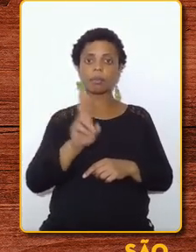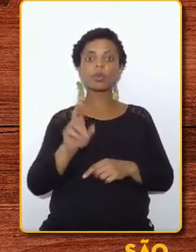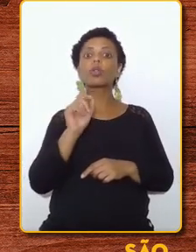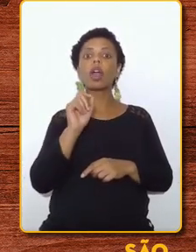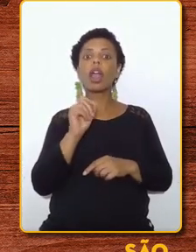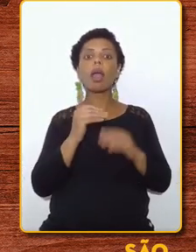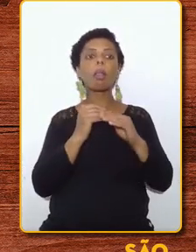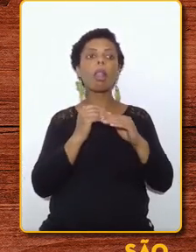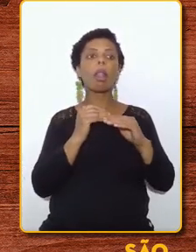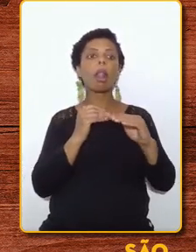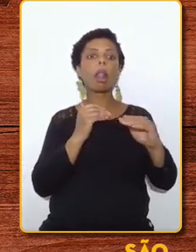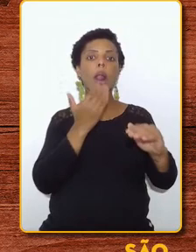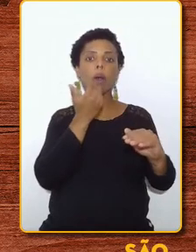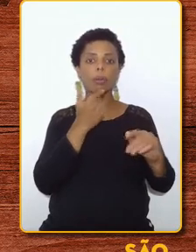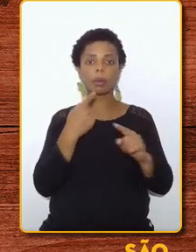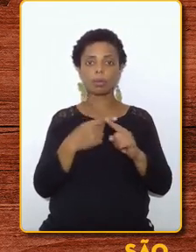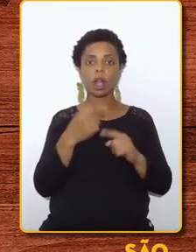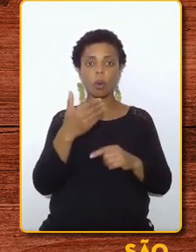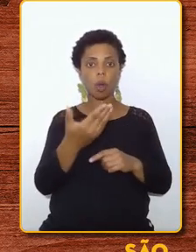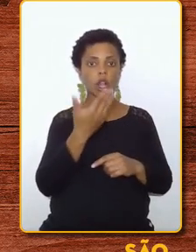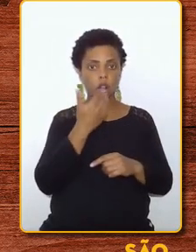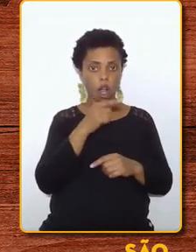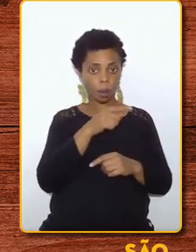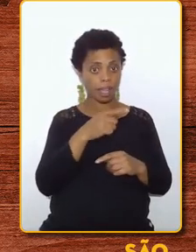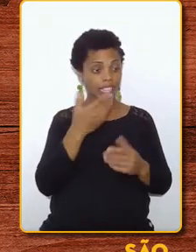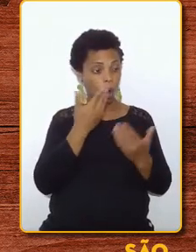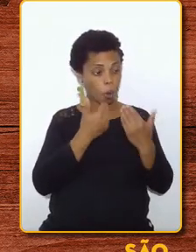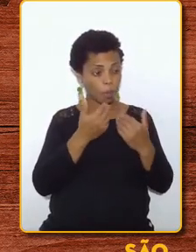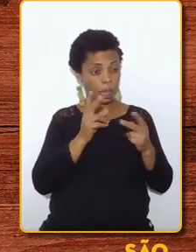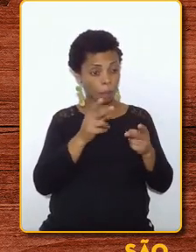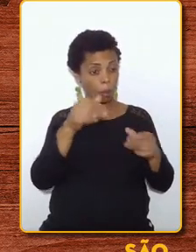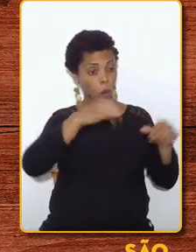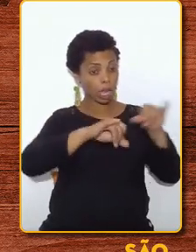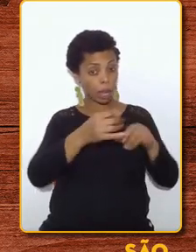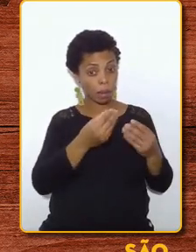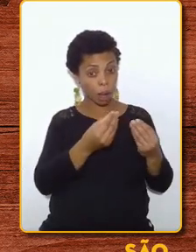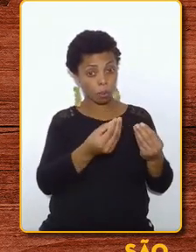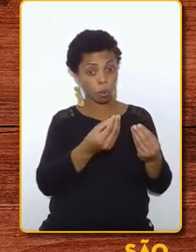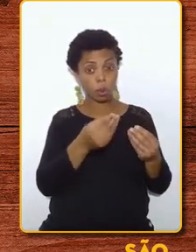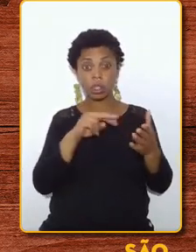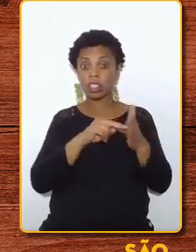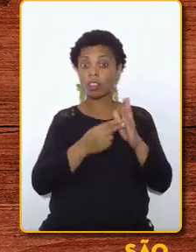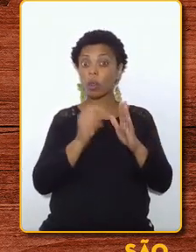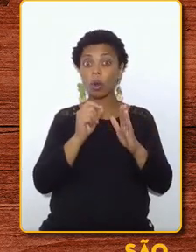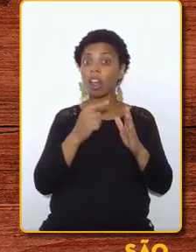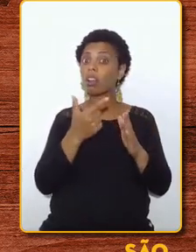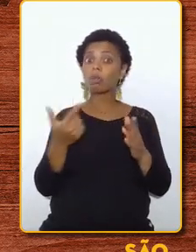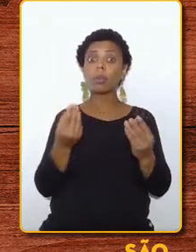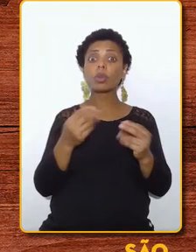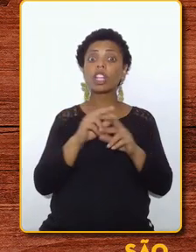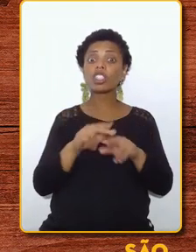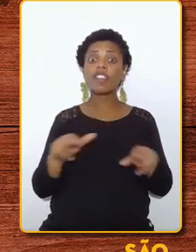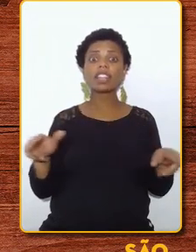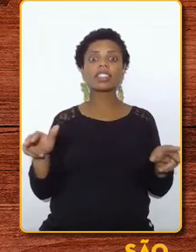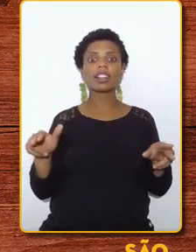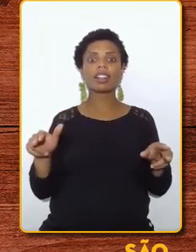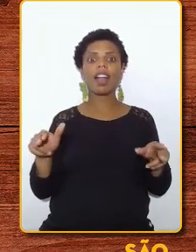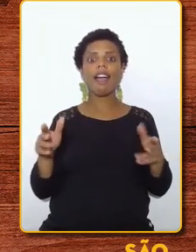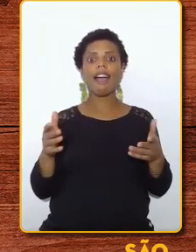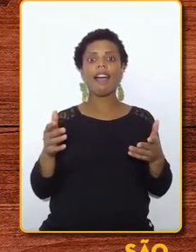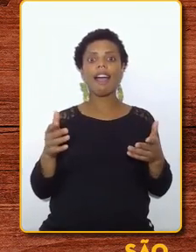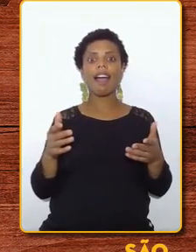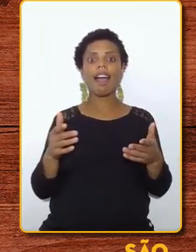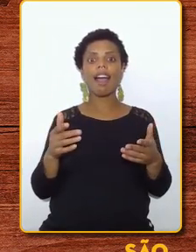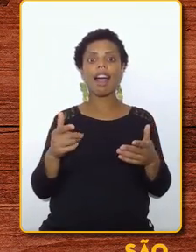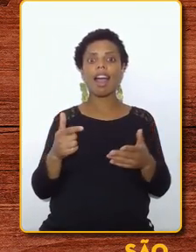pessoas também, quando comem essa comida ultraprocessada, elas também estão comendo uma comida com pouca diversidade, né, insuficiente do ponto de